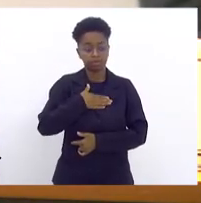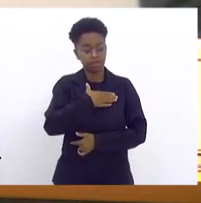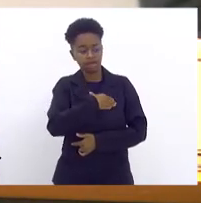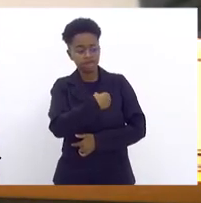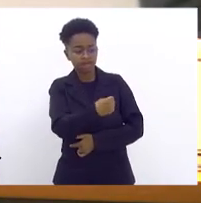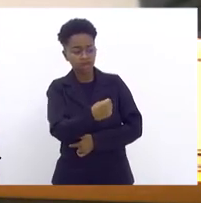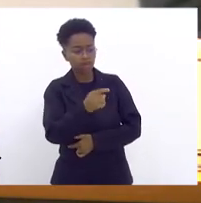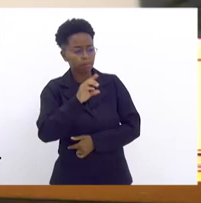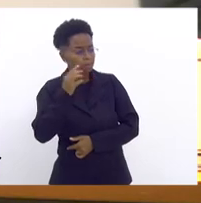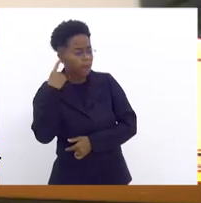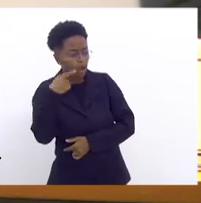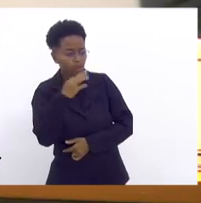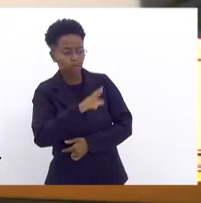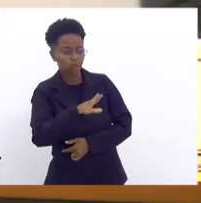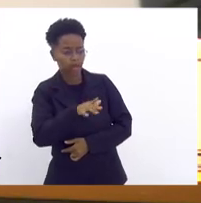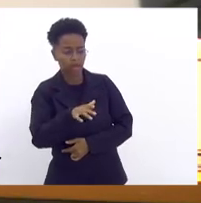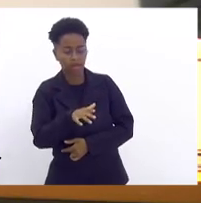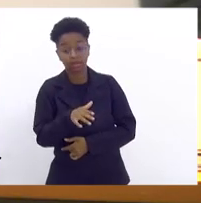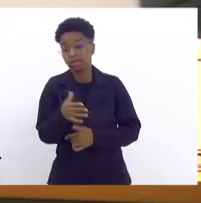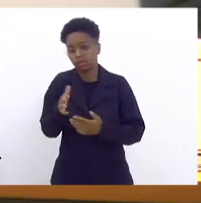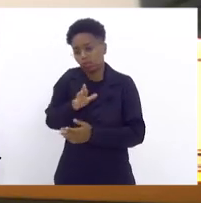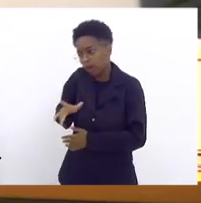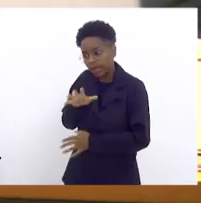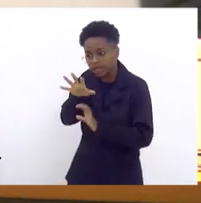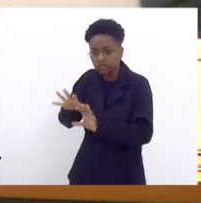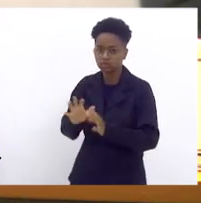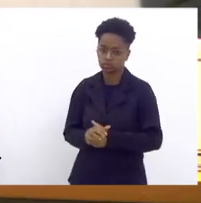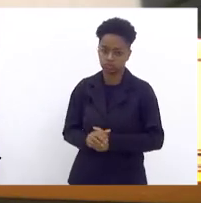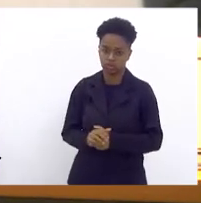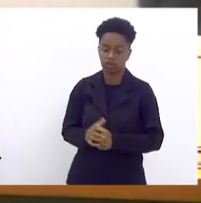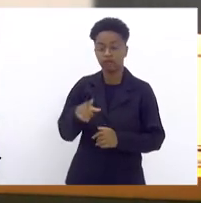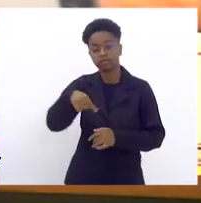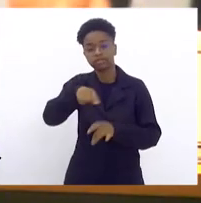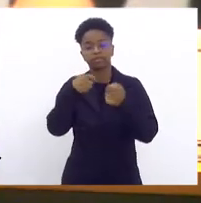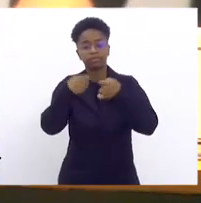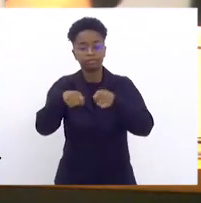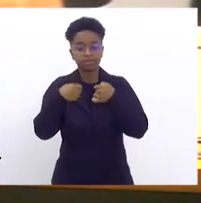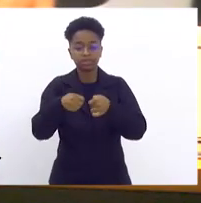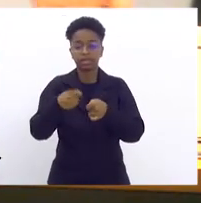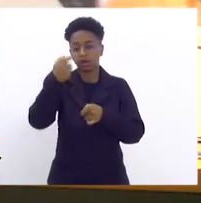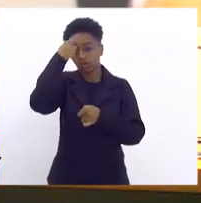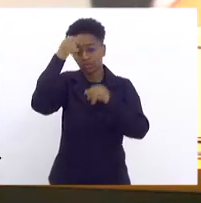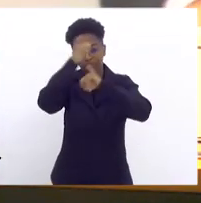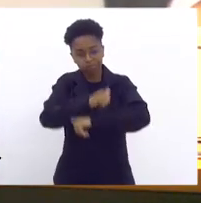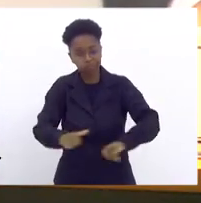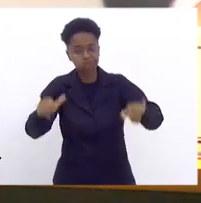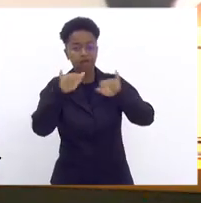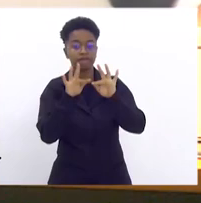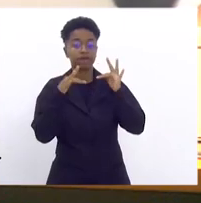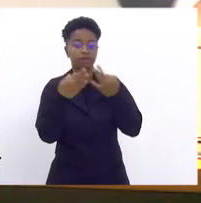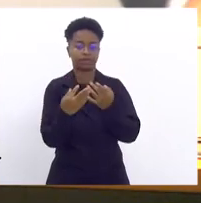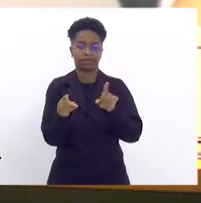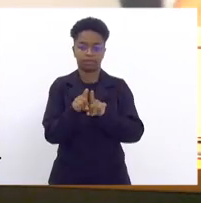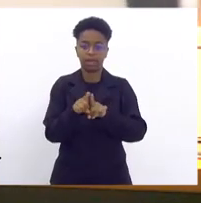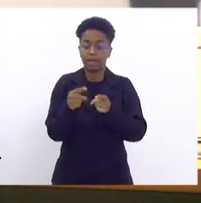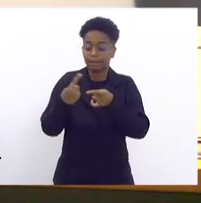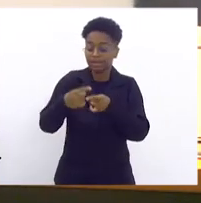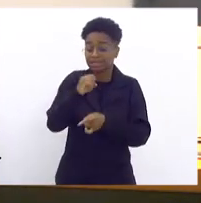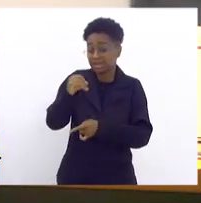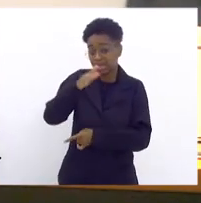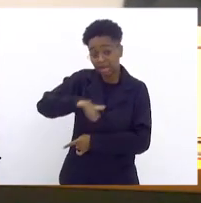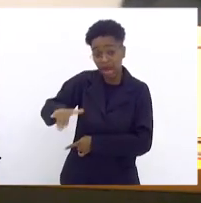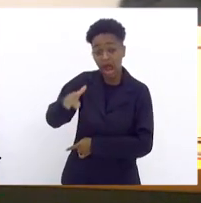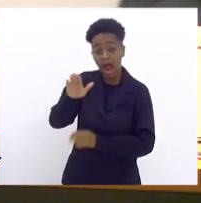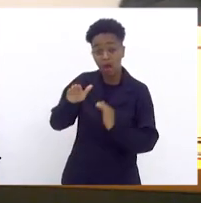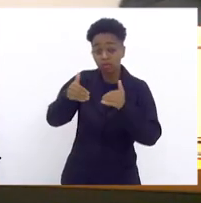não é isso gente então vocês precisam levar a conscientização também para pai e pra mãe que quando a criança Ela é